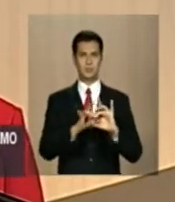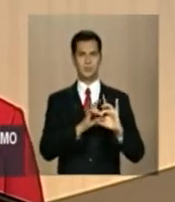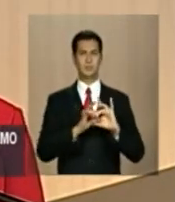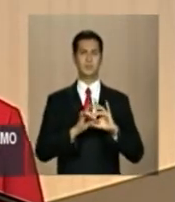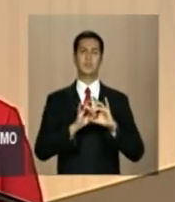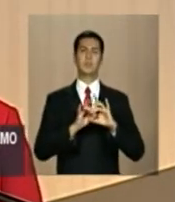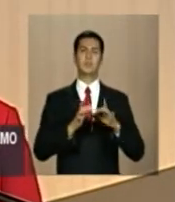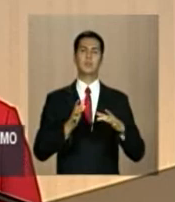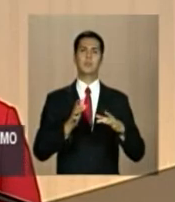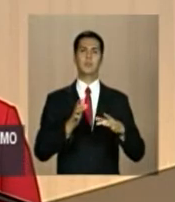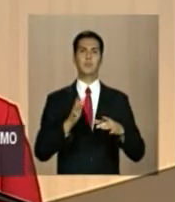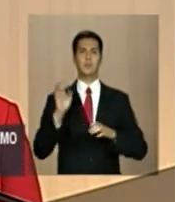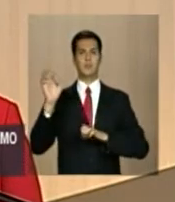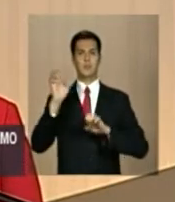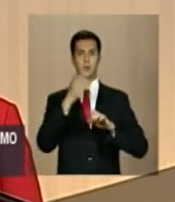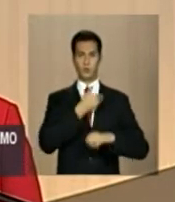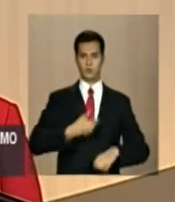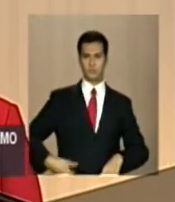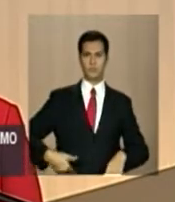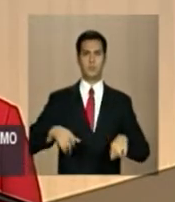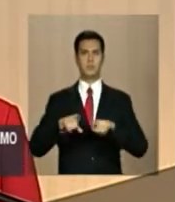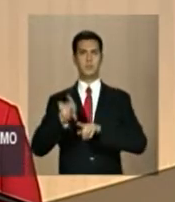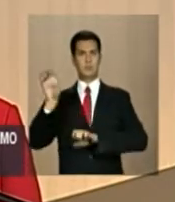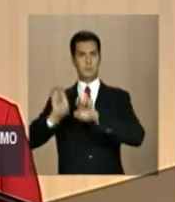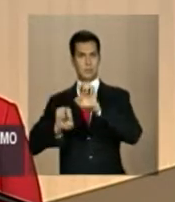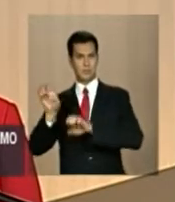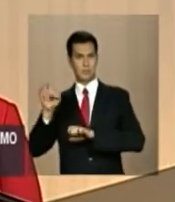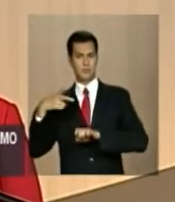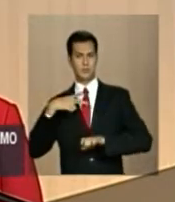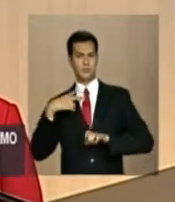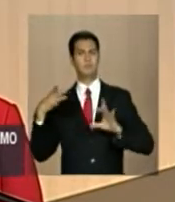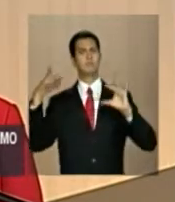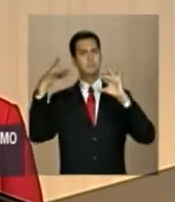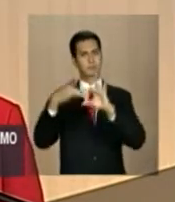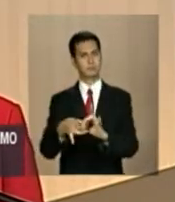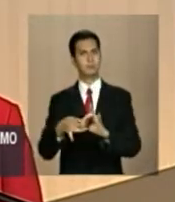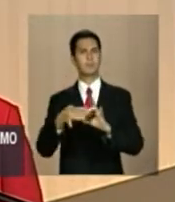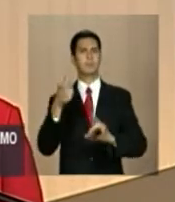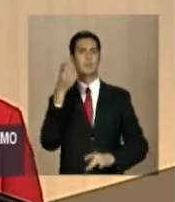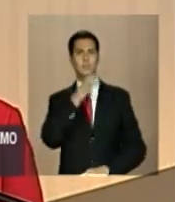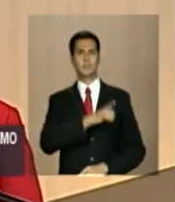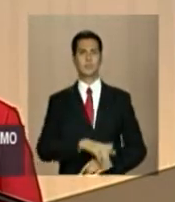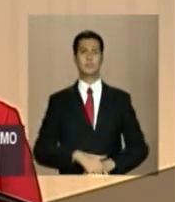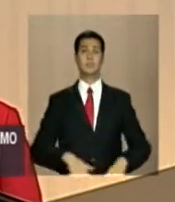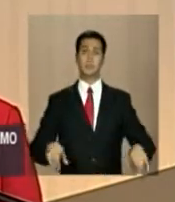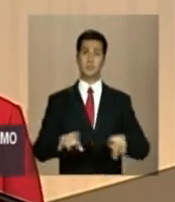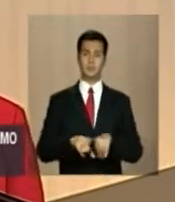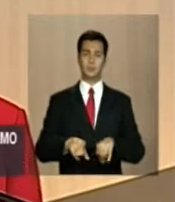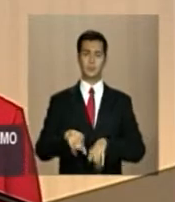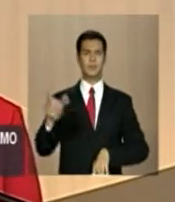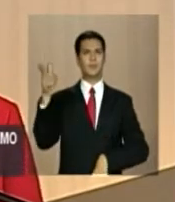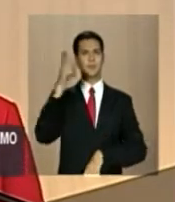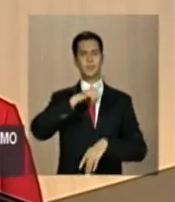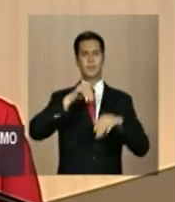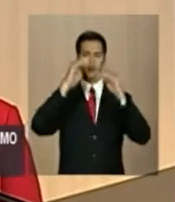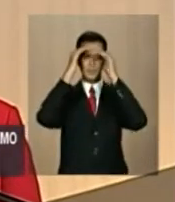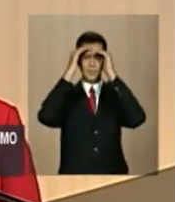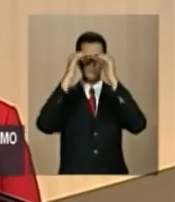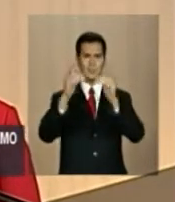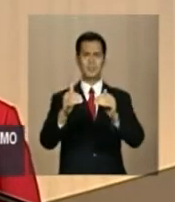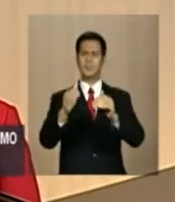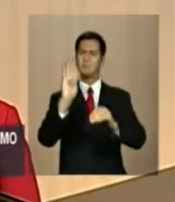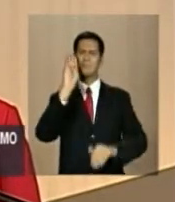e empresas privadas, quando conseguiu respeitar um único fato que de todos é o